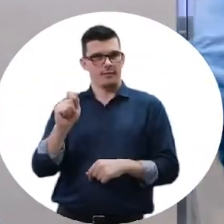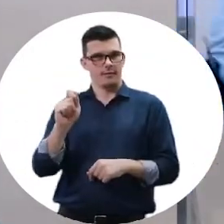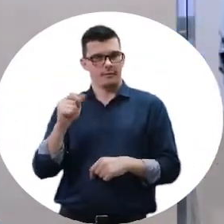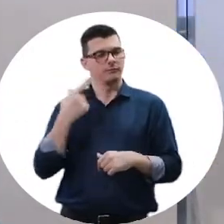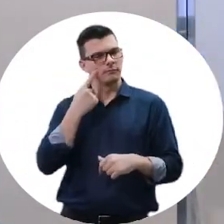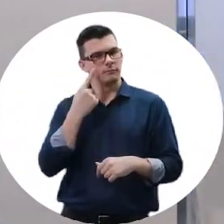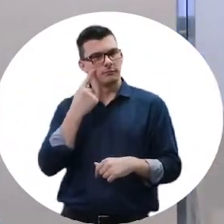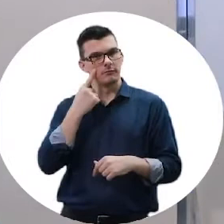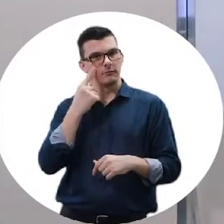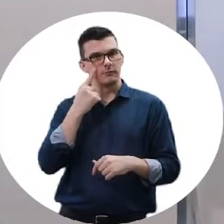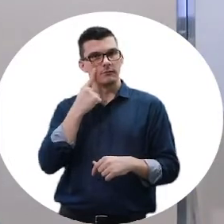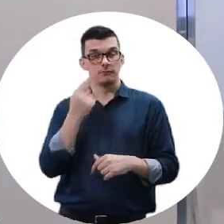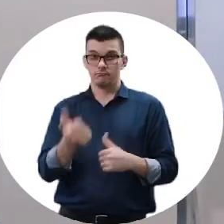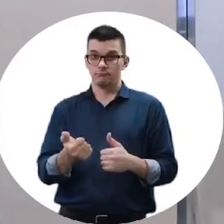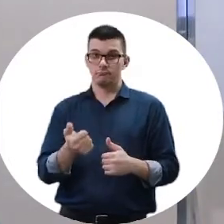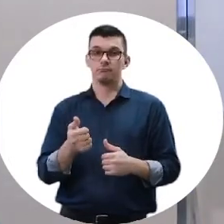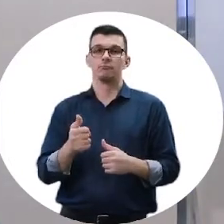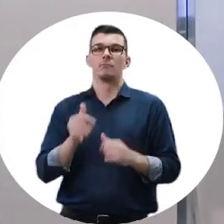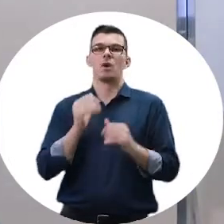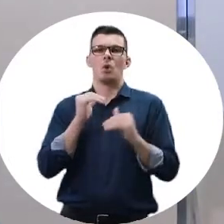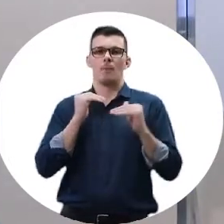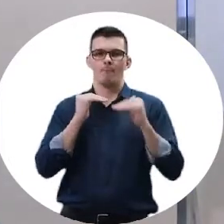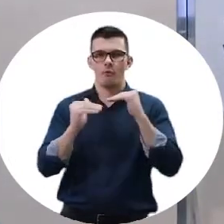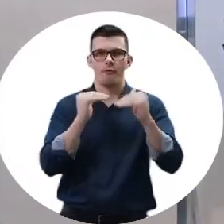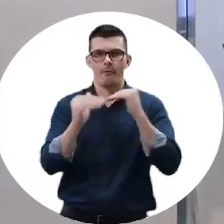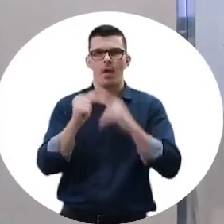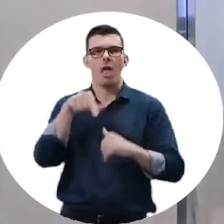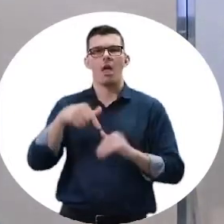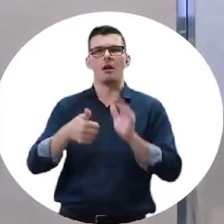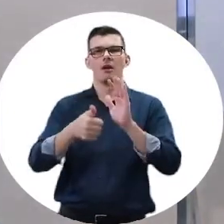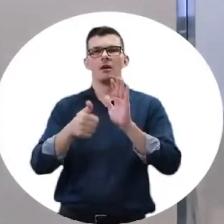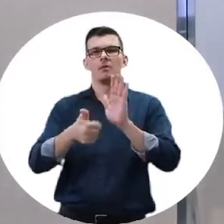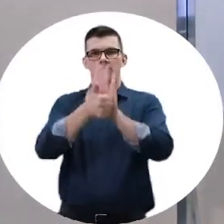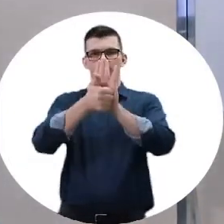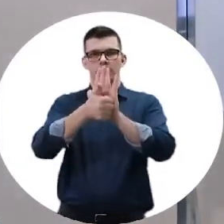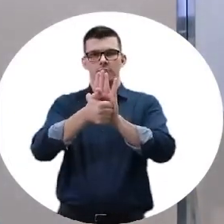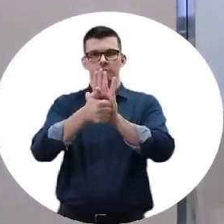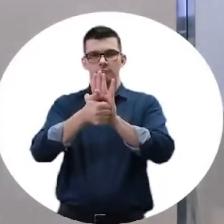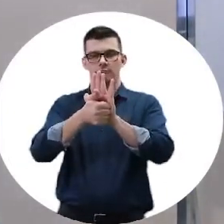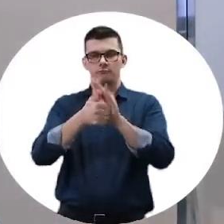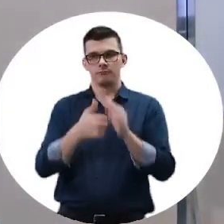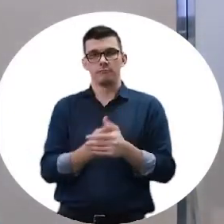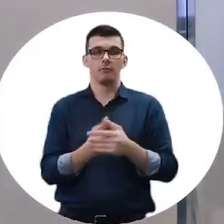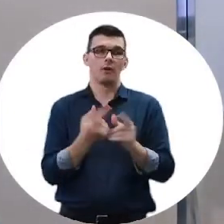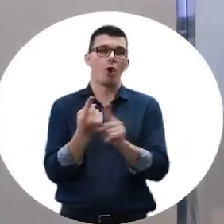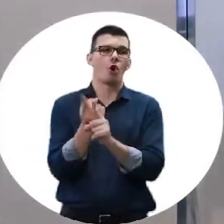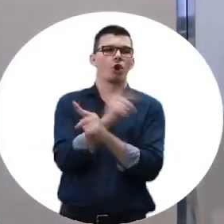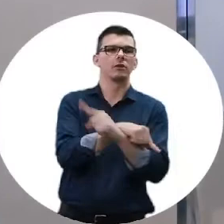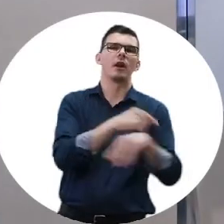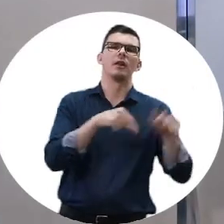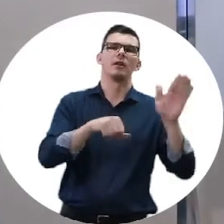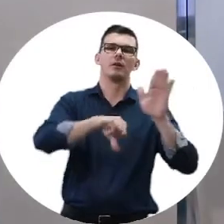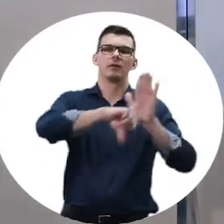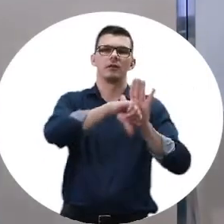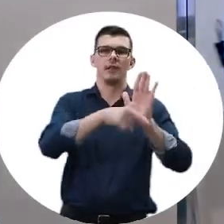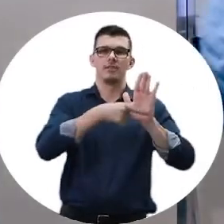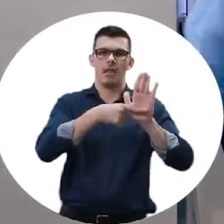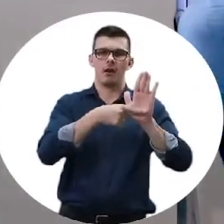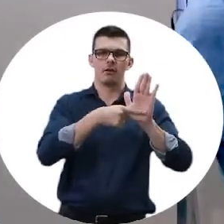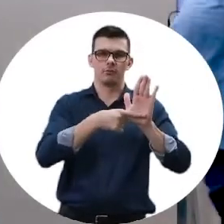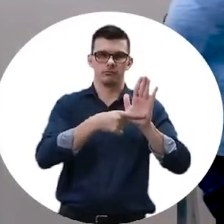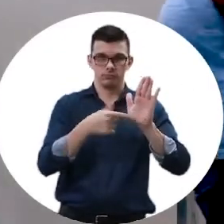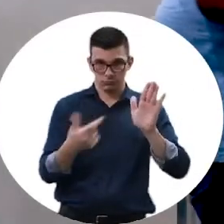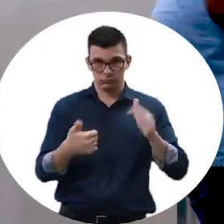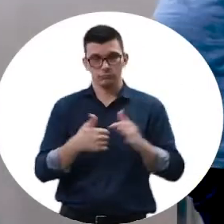No sentido do movimento, é positivo. Então essa força é positiva, essa que está contrária é negativa e essa é